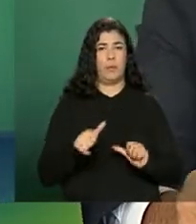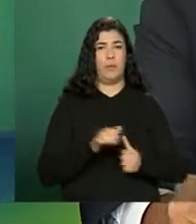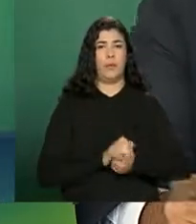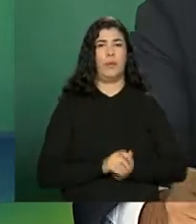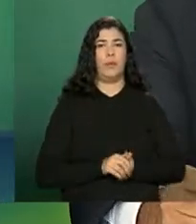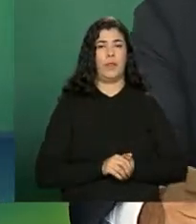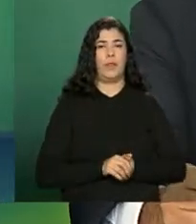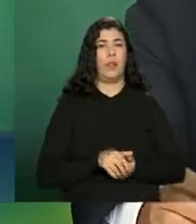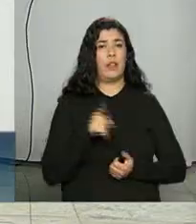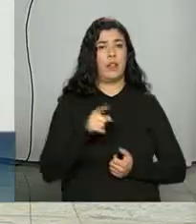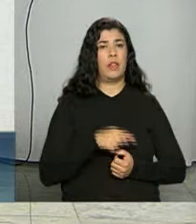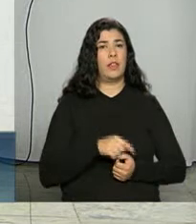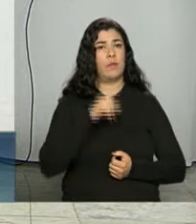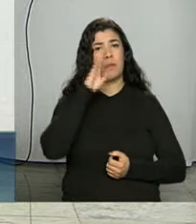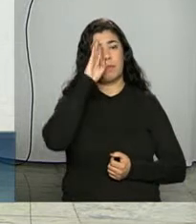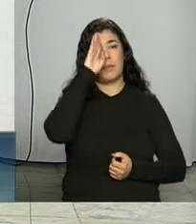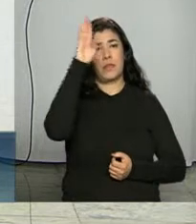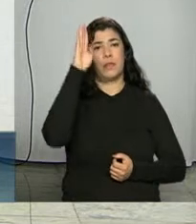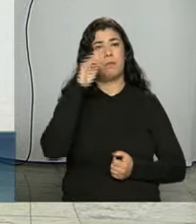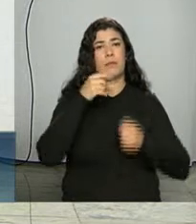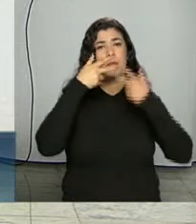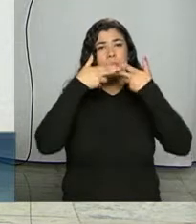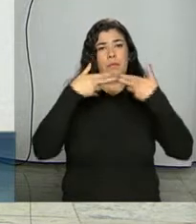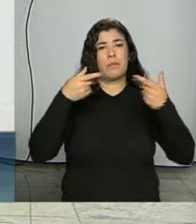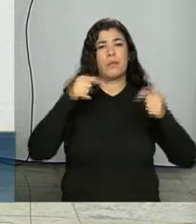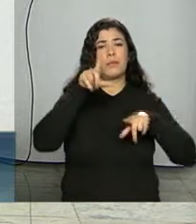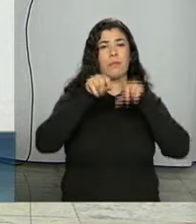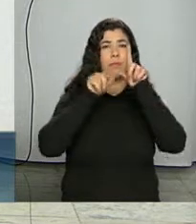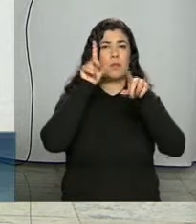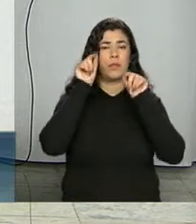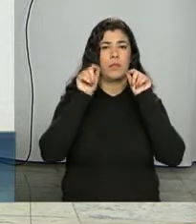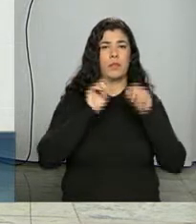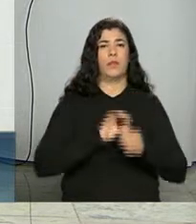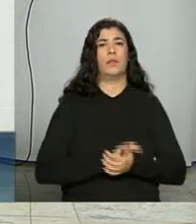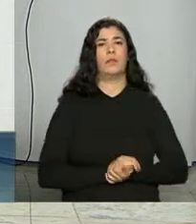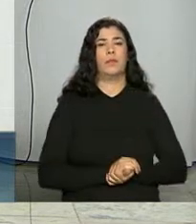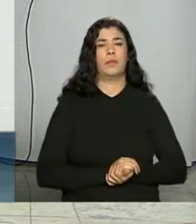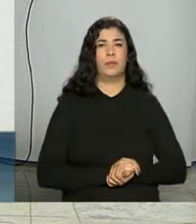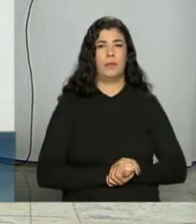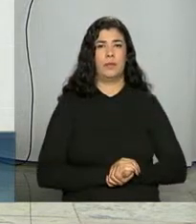queira esse os principais aspectos que eu queria destacar